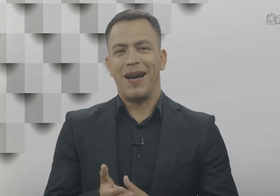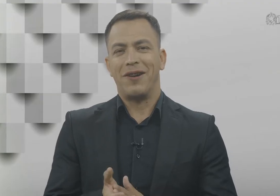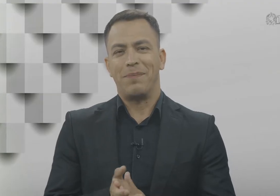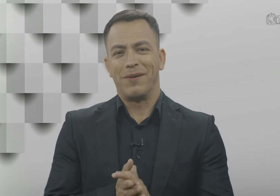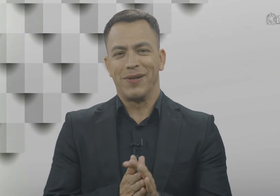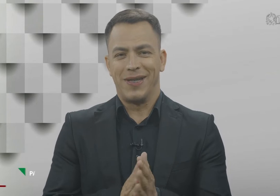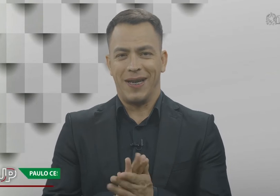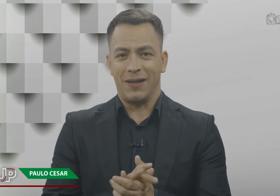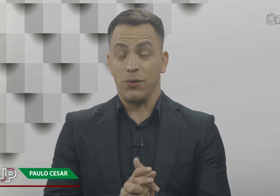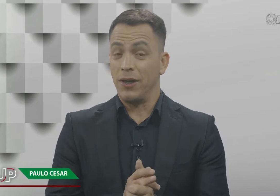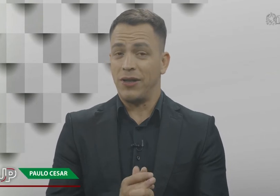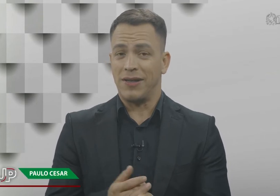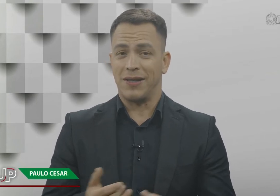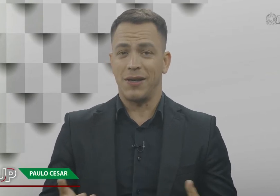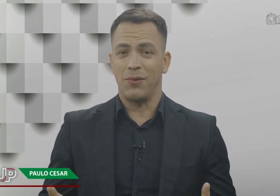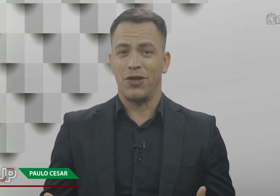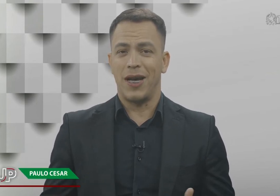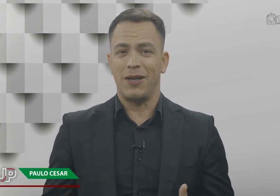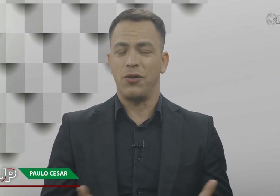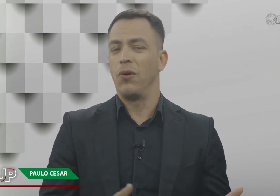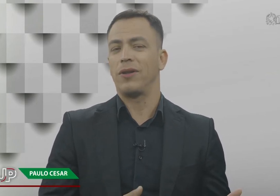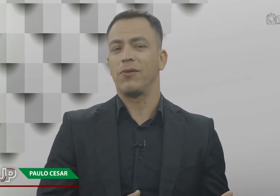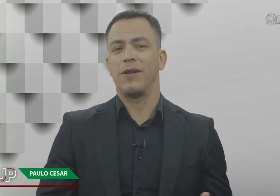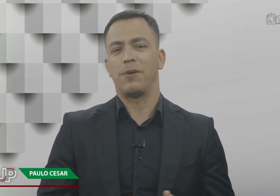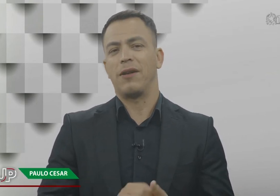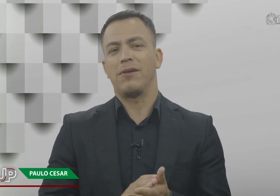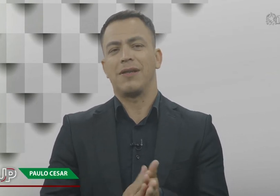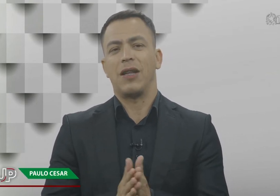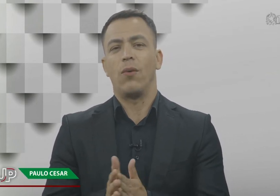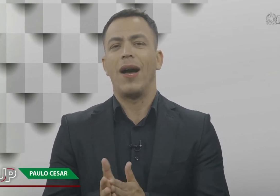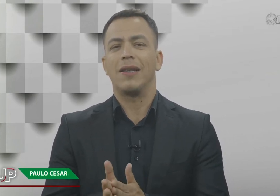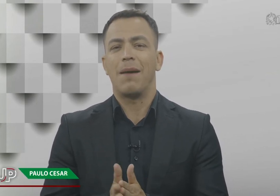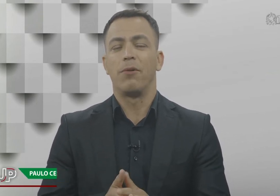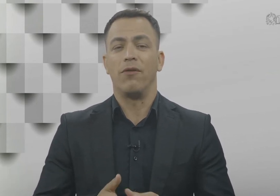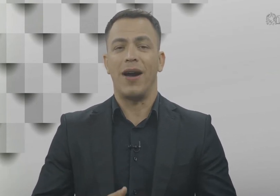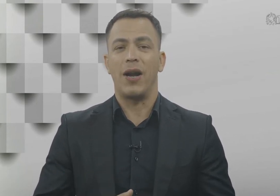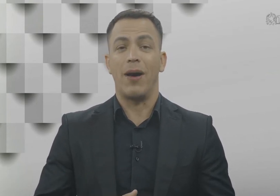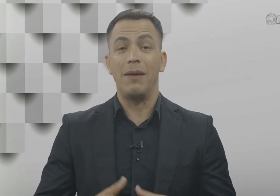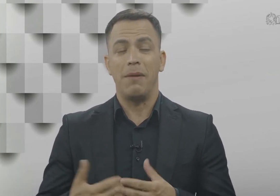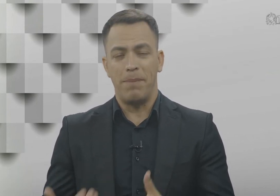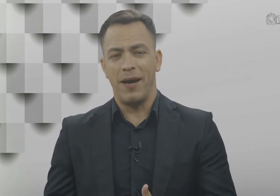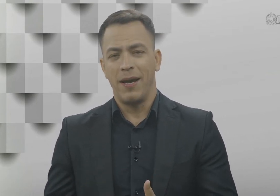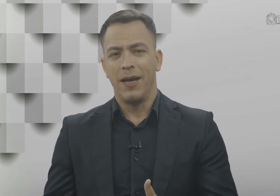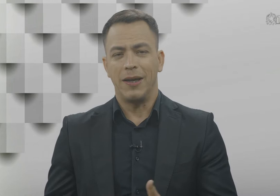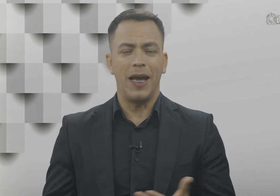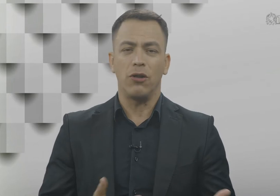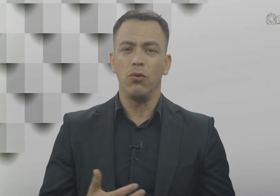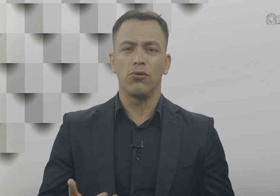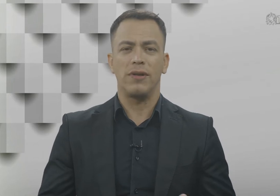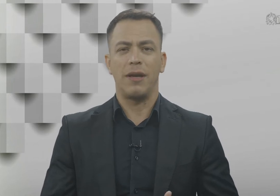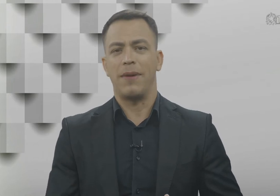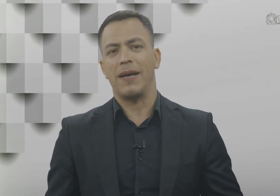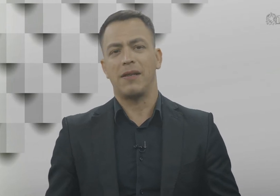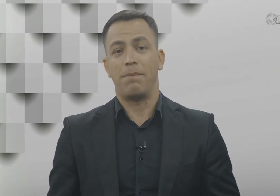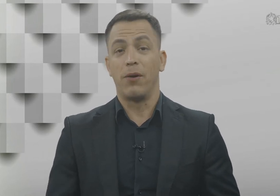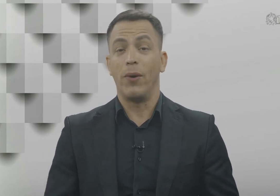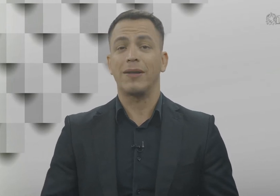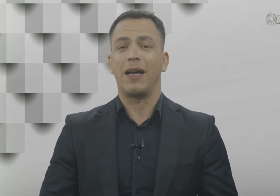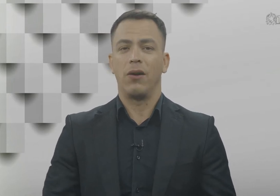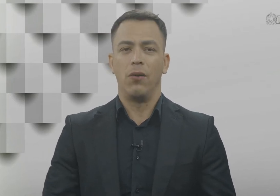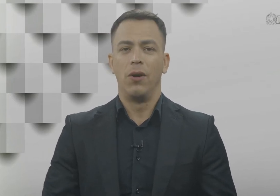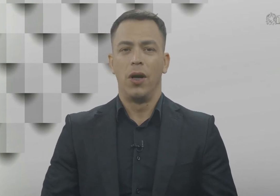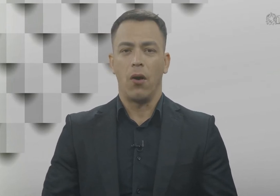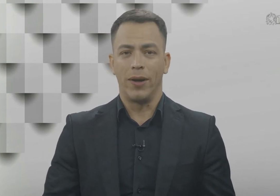Boa tarde para você. Durante a sessão ordinária de ontem, os deputados estaduais aprovaram a MP que reduz o ICMS para